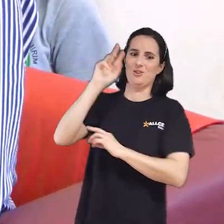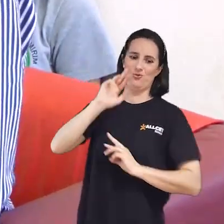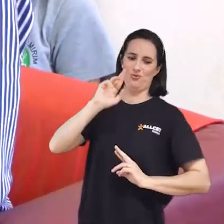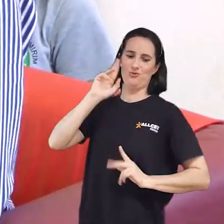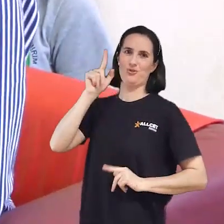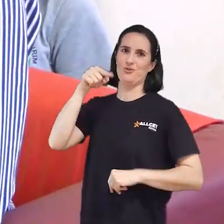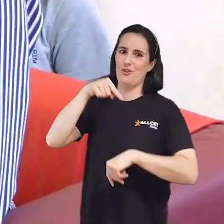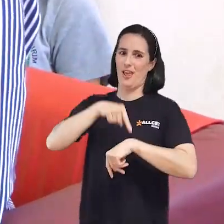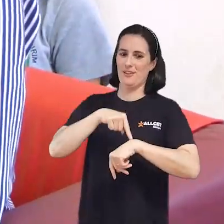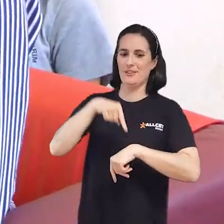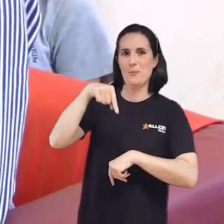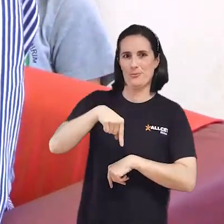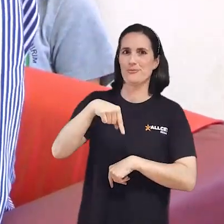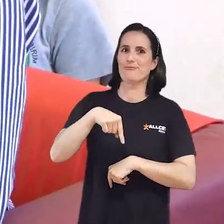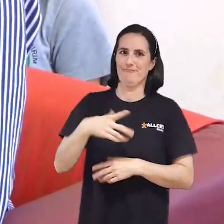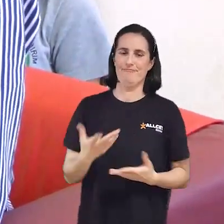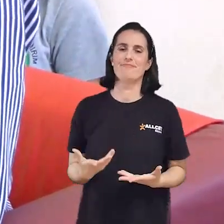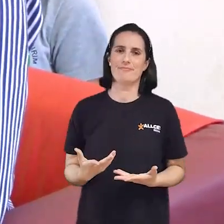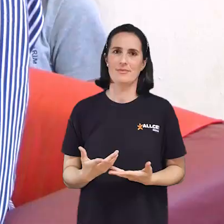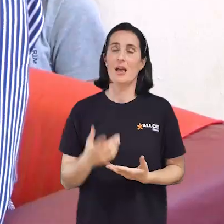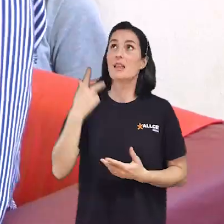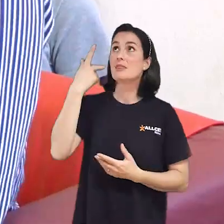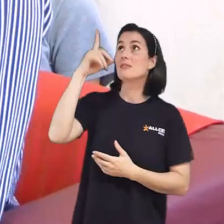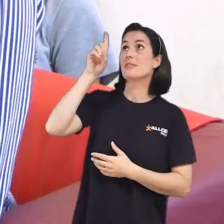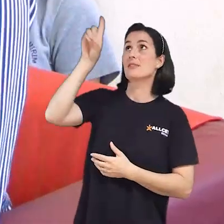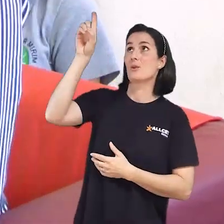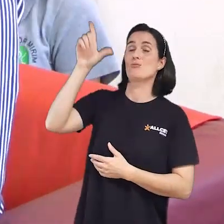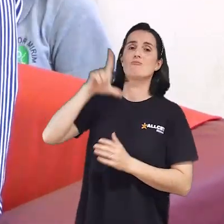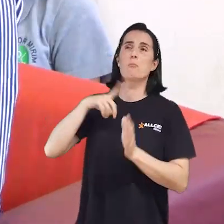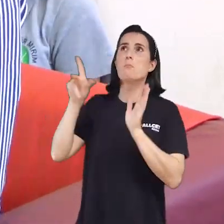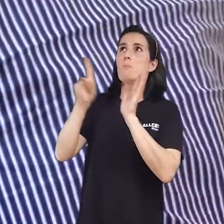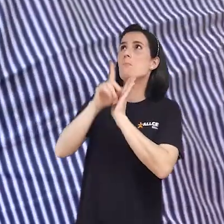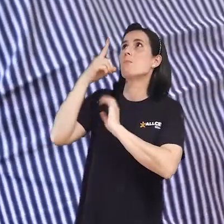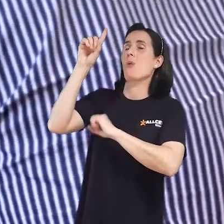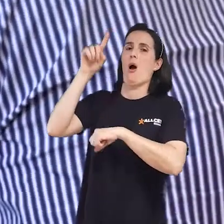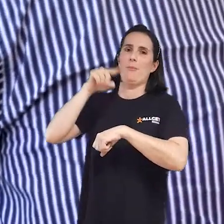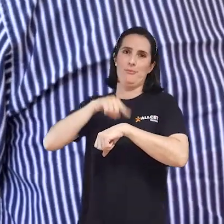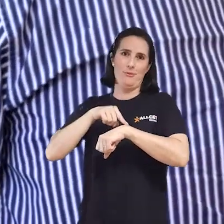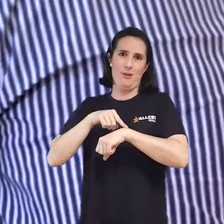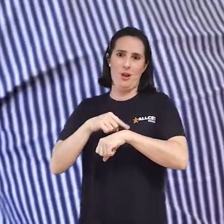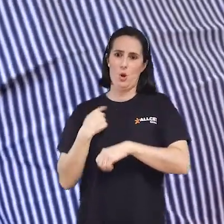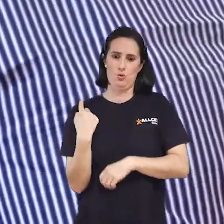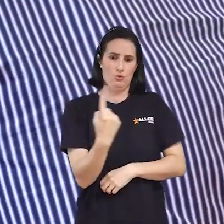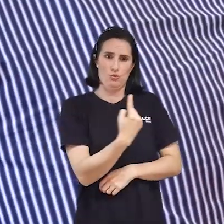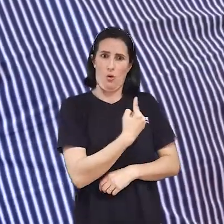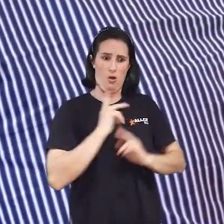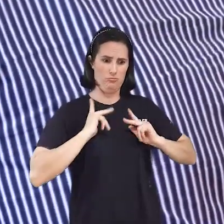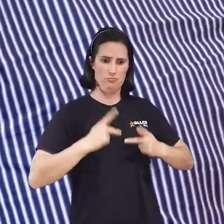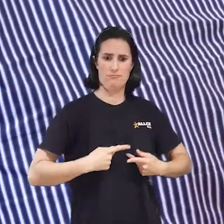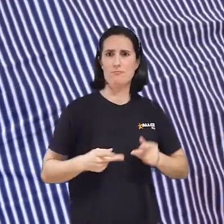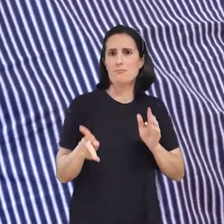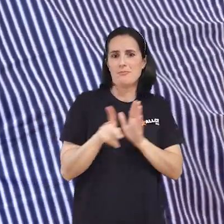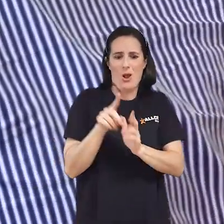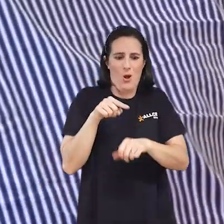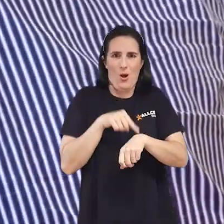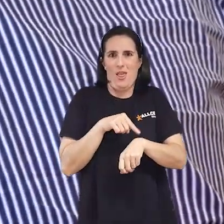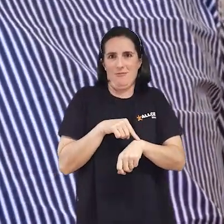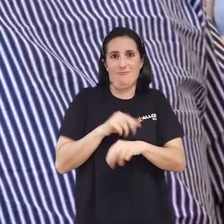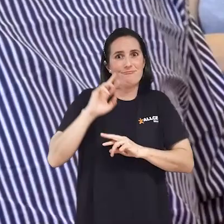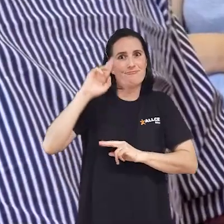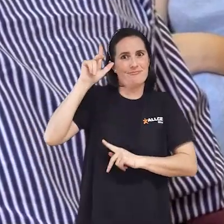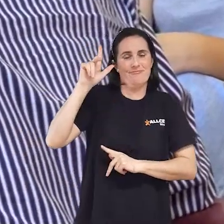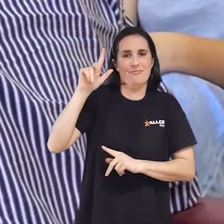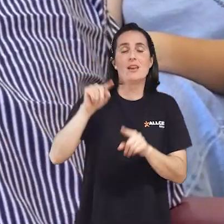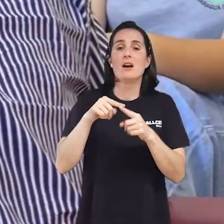eu tive uma lição de vida muito interessante, sabe? E eu aprendi, né? Que tudo tem a sua